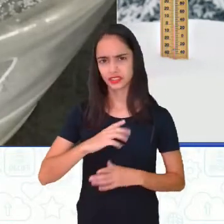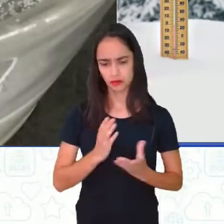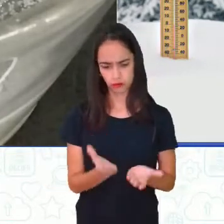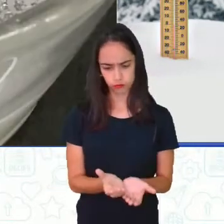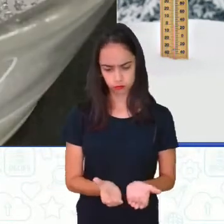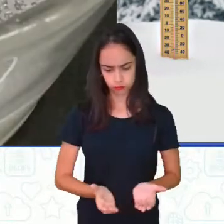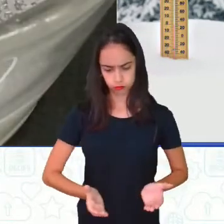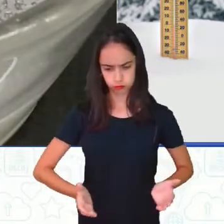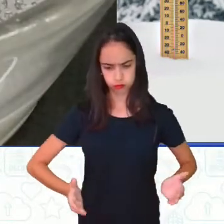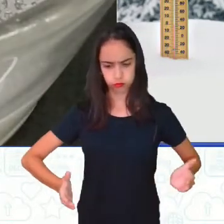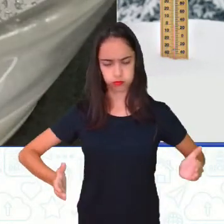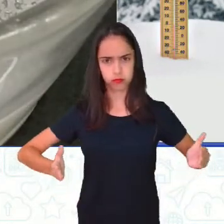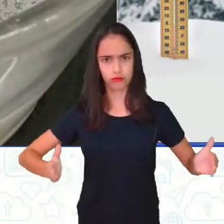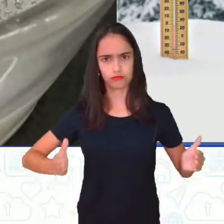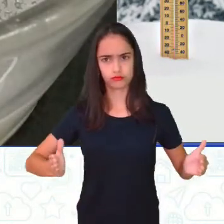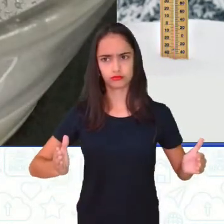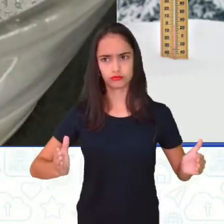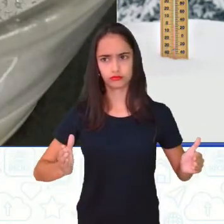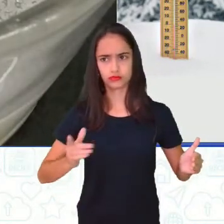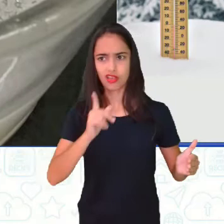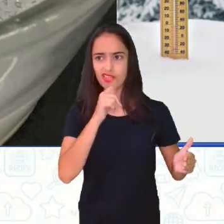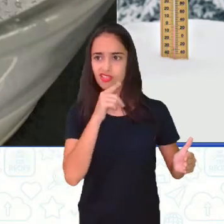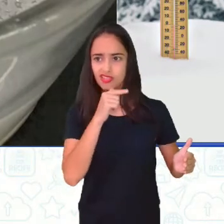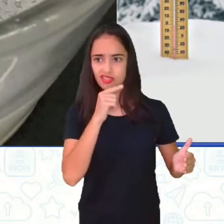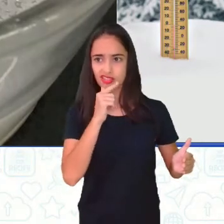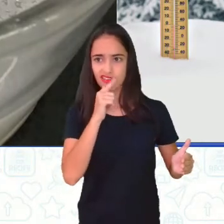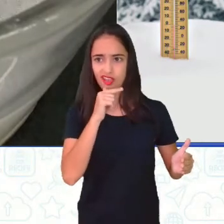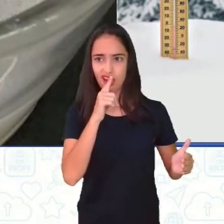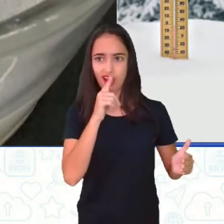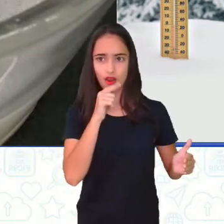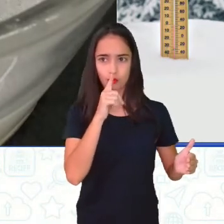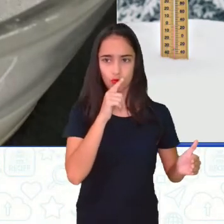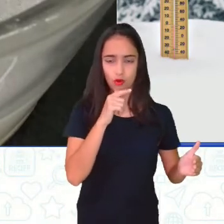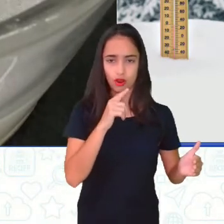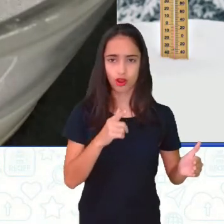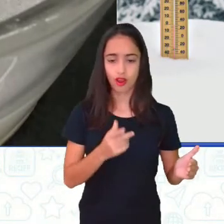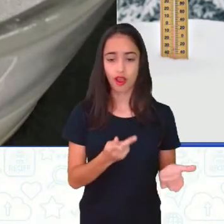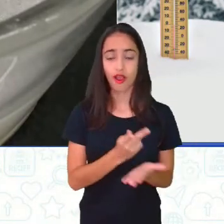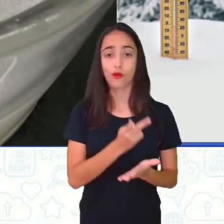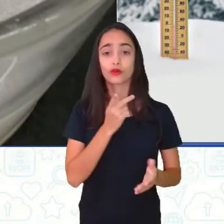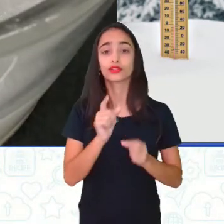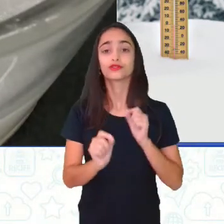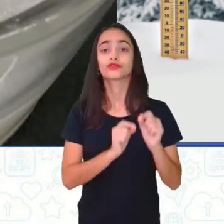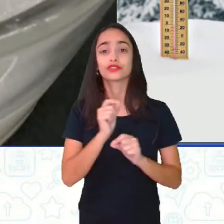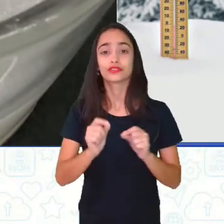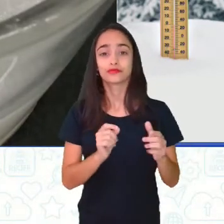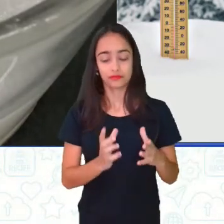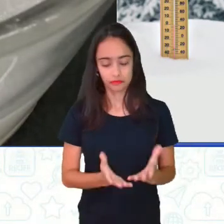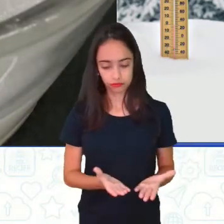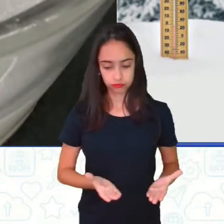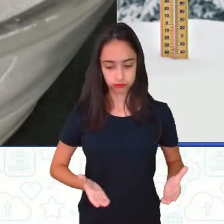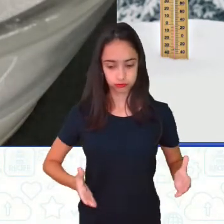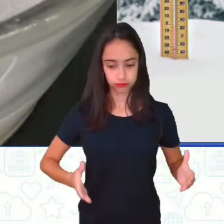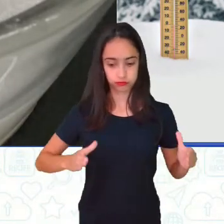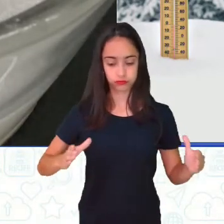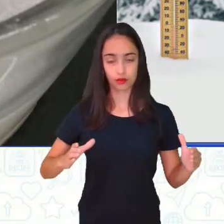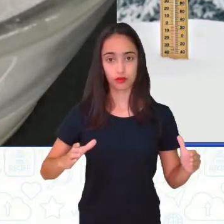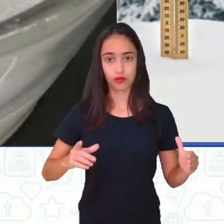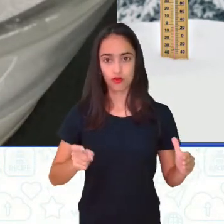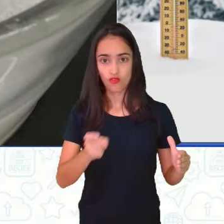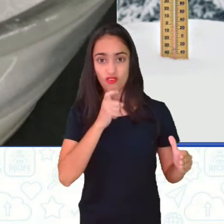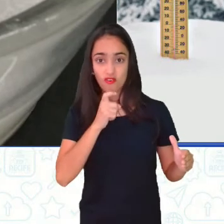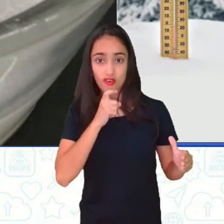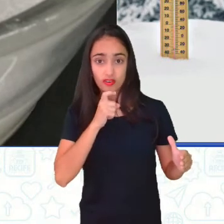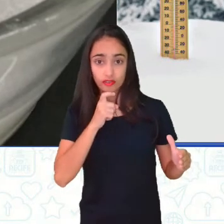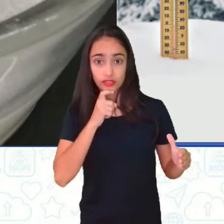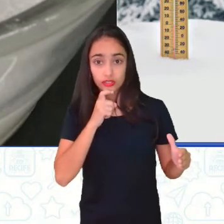no, ou de água que está no freezer, a zero grau. O que vai acontecer? Todo mundo sabe que se